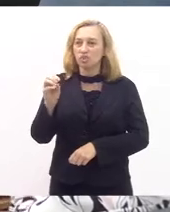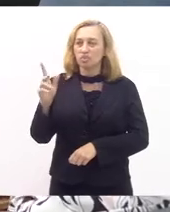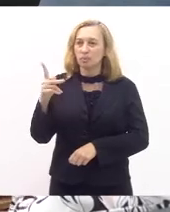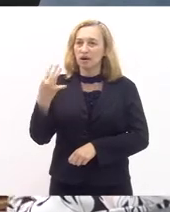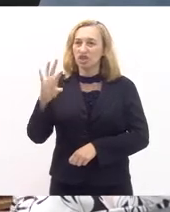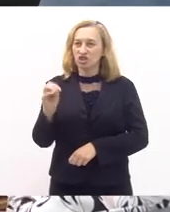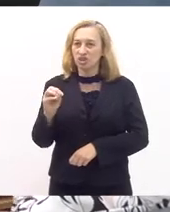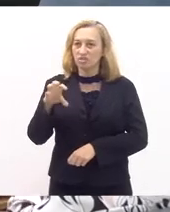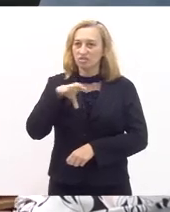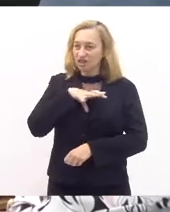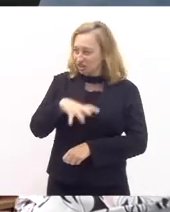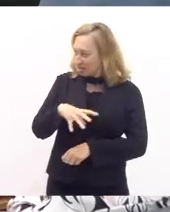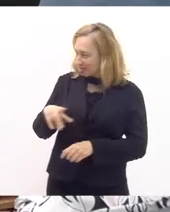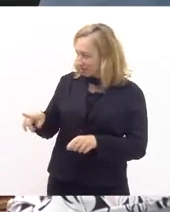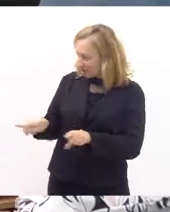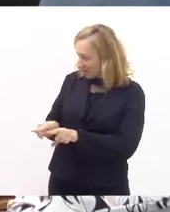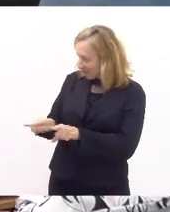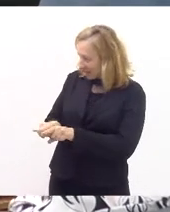Vascaíno também?